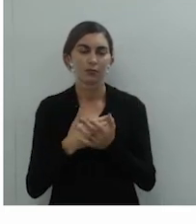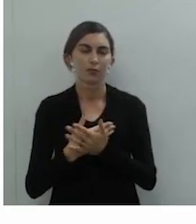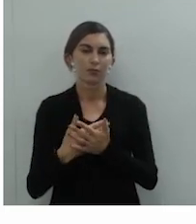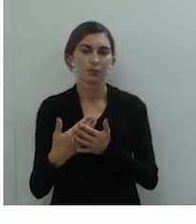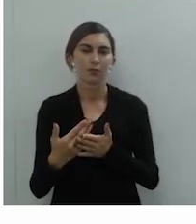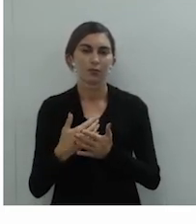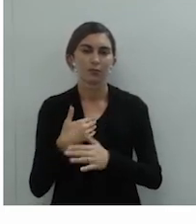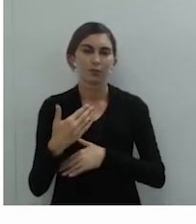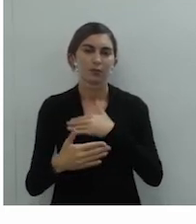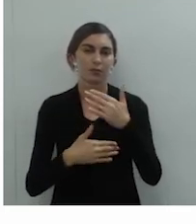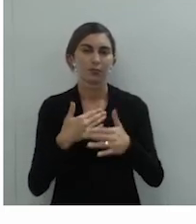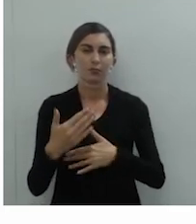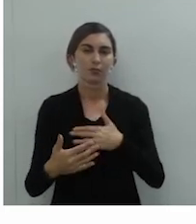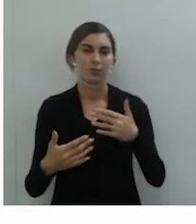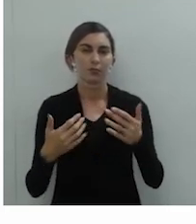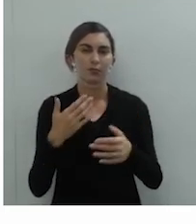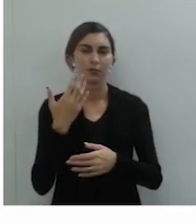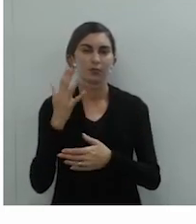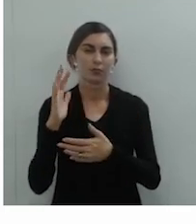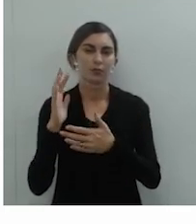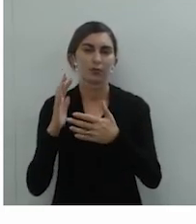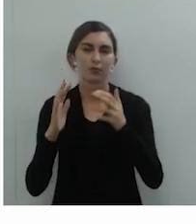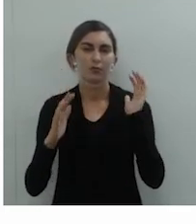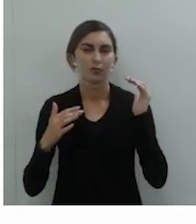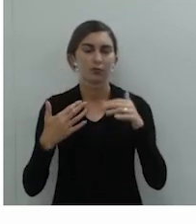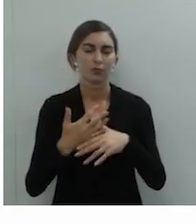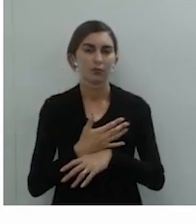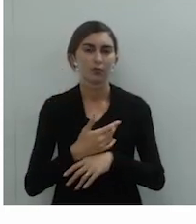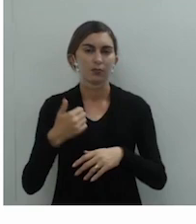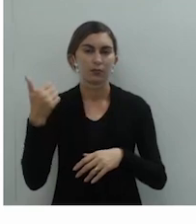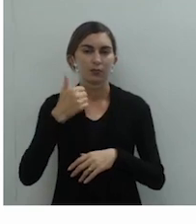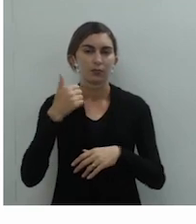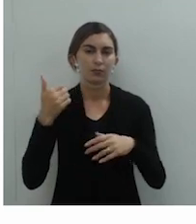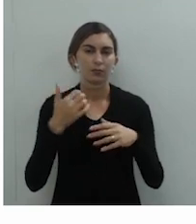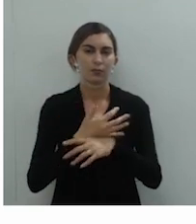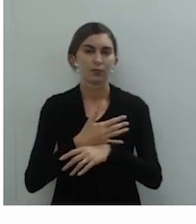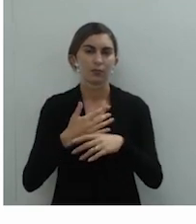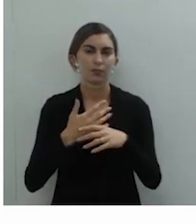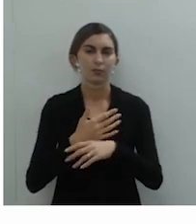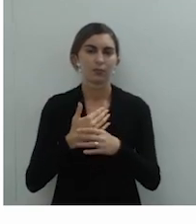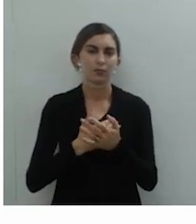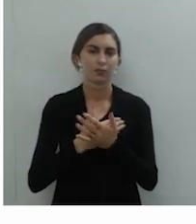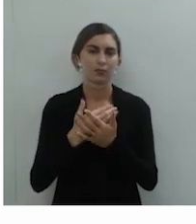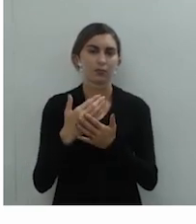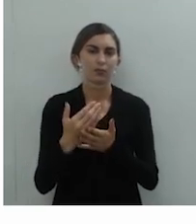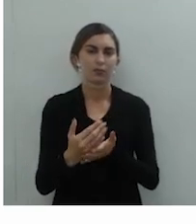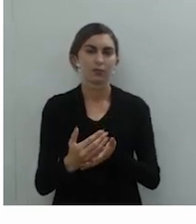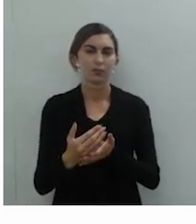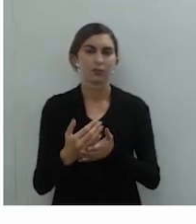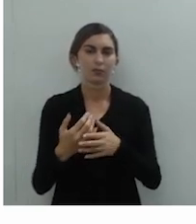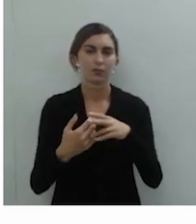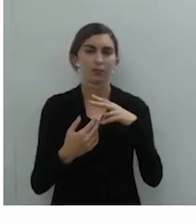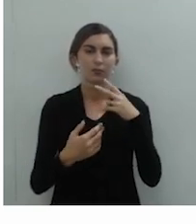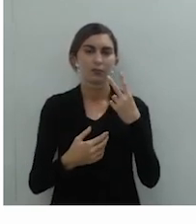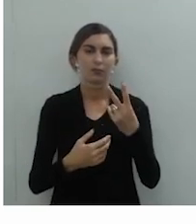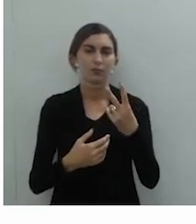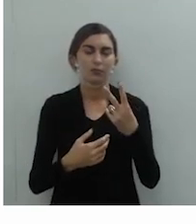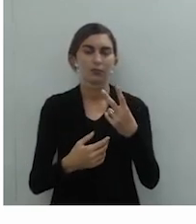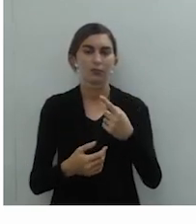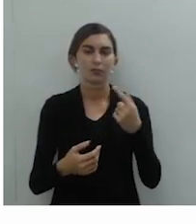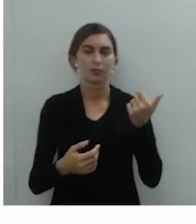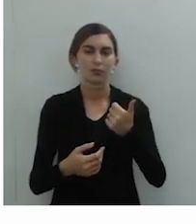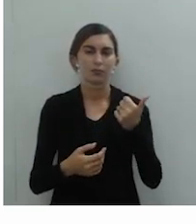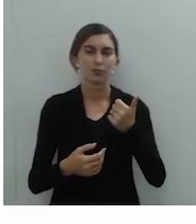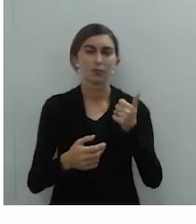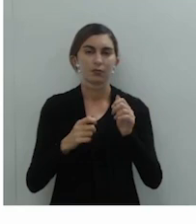do desenvolvimento urbano, o surgimento das primeiras cidades, quando começam com dois ciclos: o ciclo